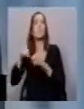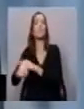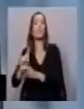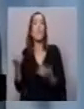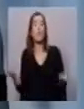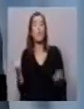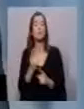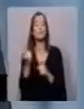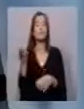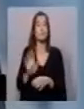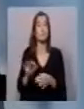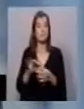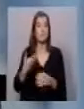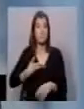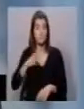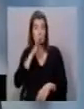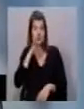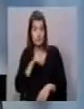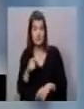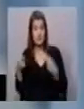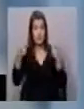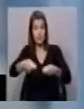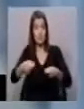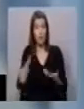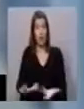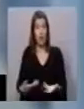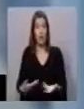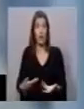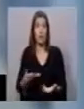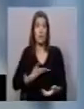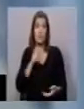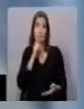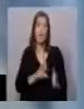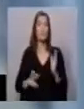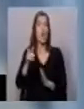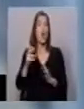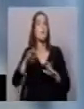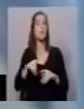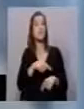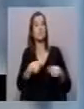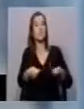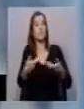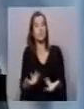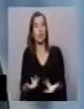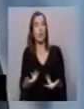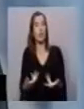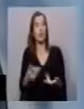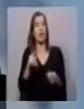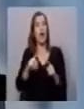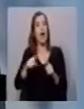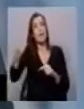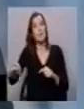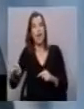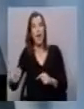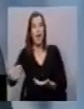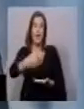exemplo, em relação ao déficit, se nós fizermos um investimento hoje, o déficit até pode aumentar, mas o investimento que hoje fazemos vai ter retorno amanhã e, portanto,